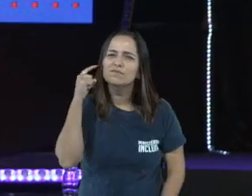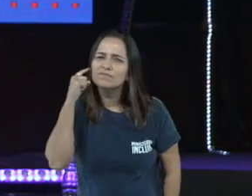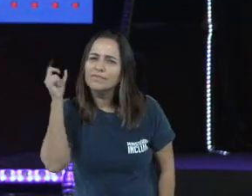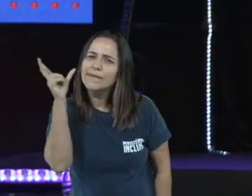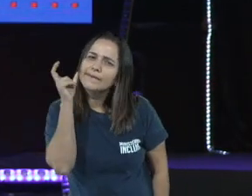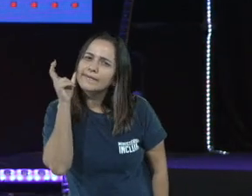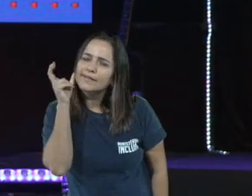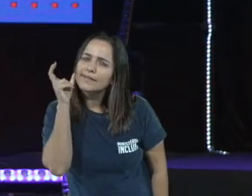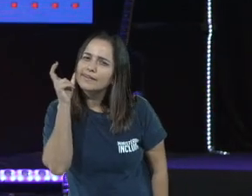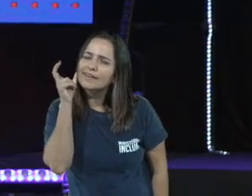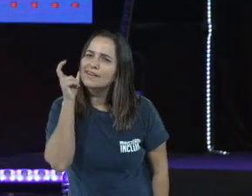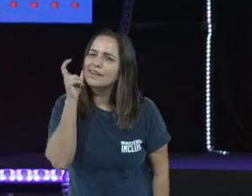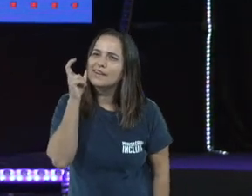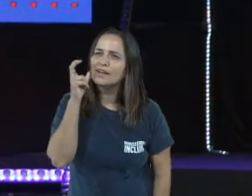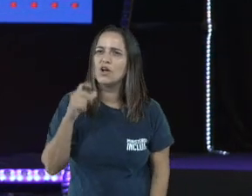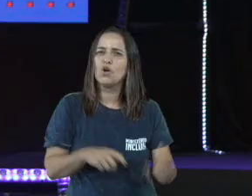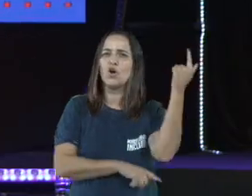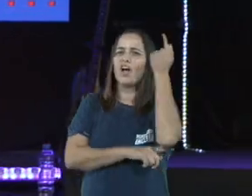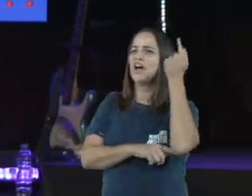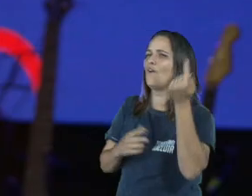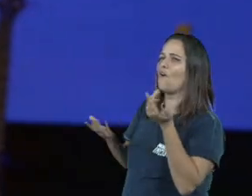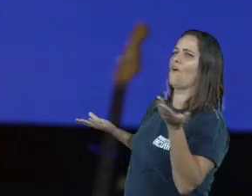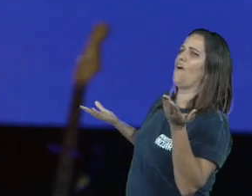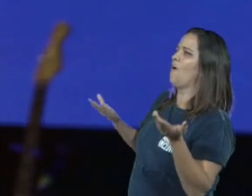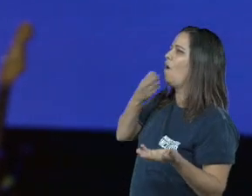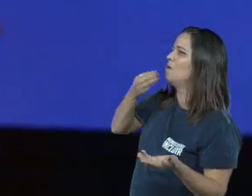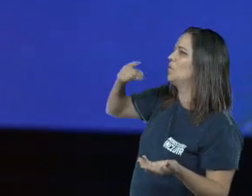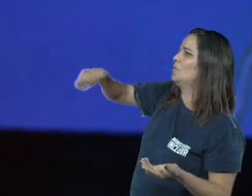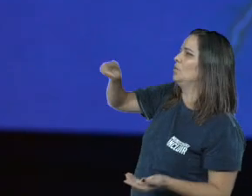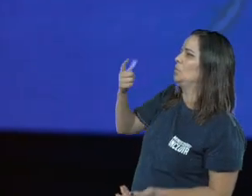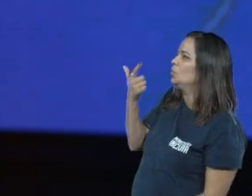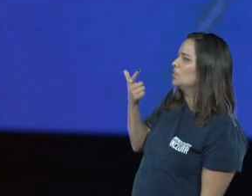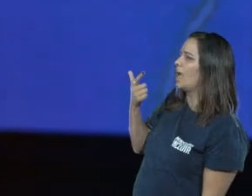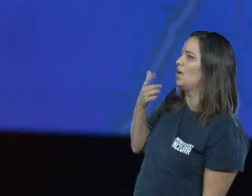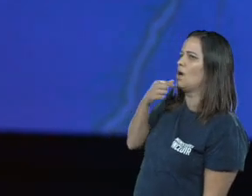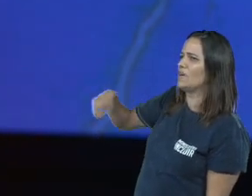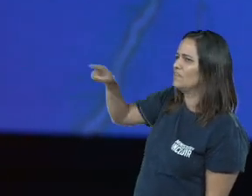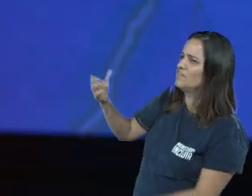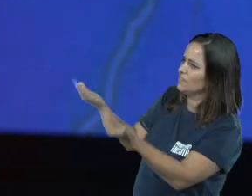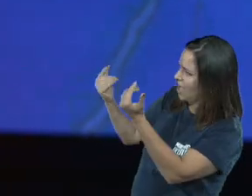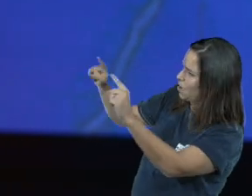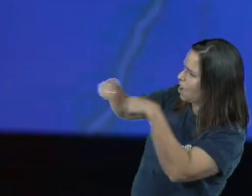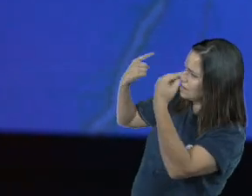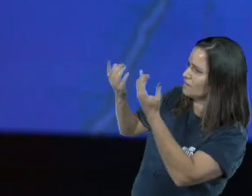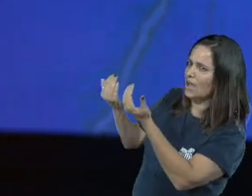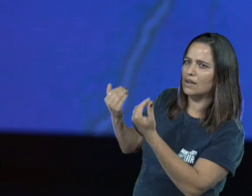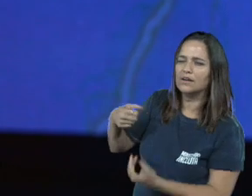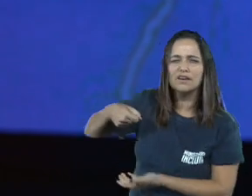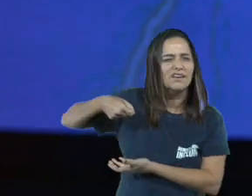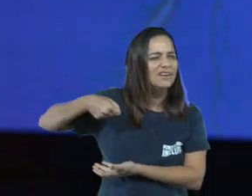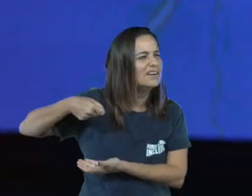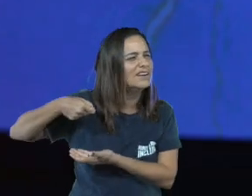é tem o melhor E aí falando o que esse cara aí o Golias maior matador